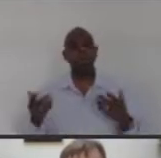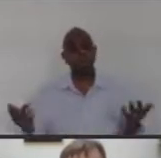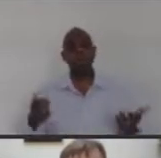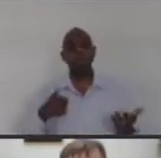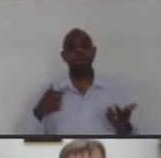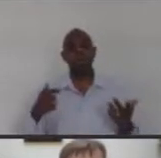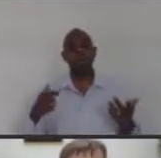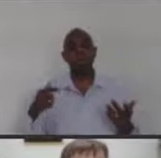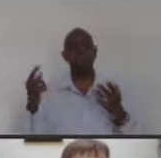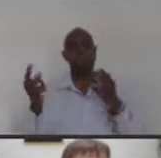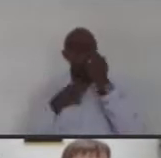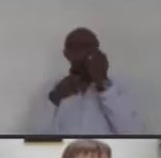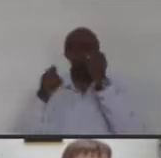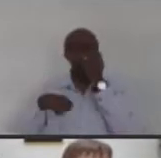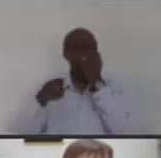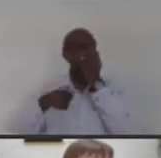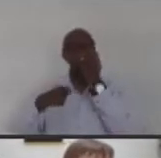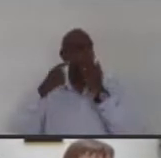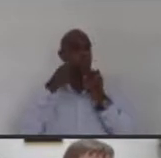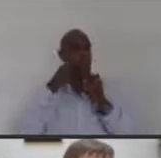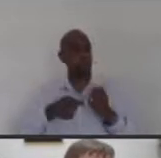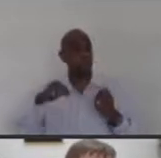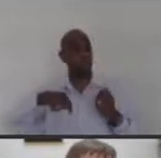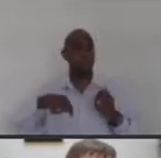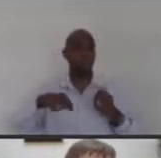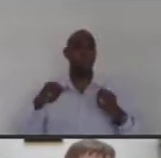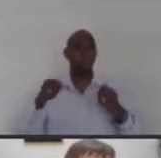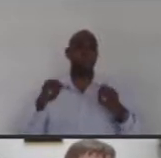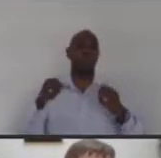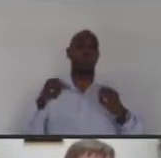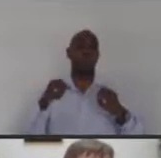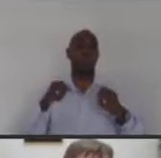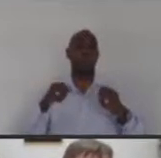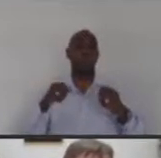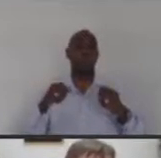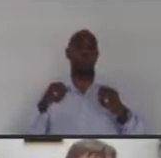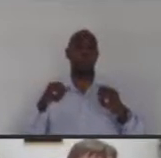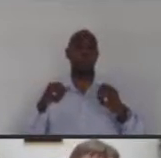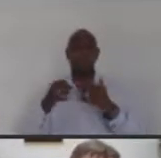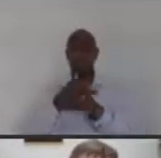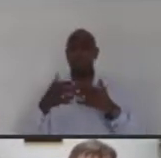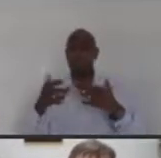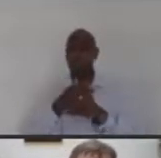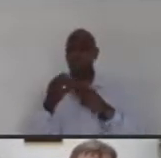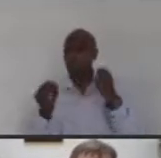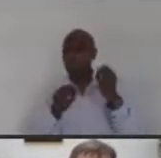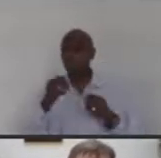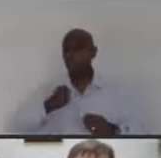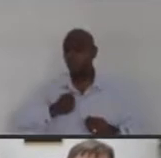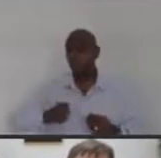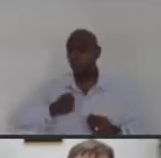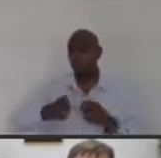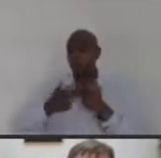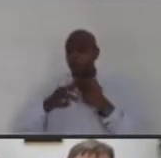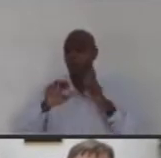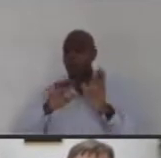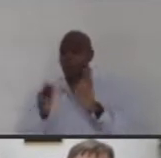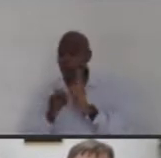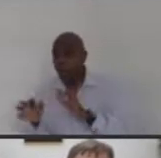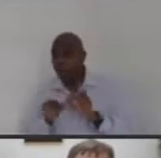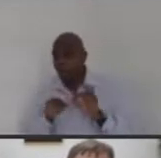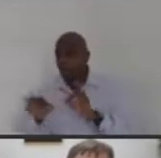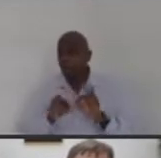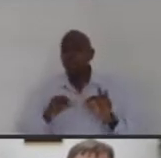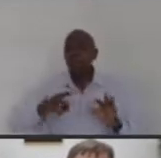a questão do saneamento da cidade com muita responsabilidade. Nós temos que facilitar a vinda de novos